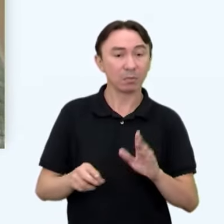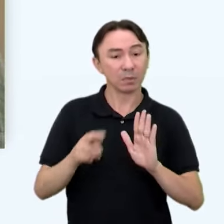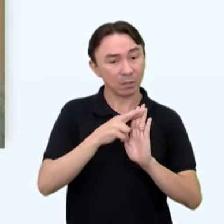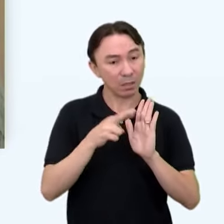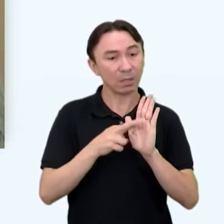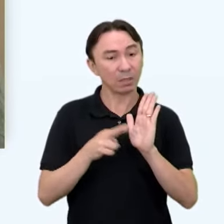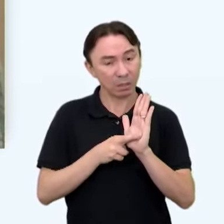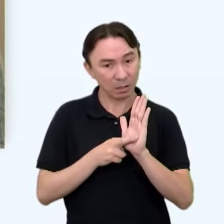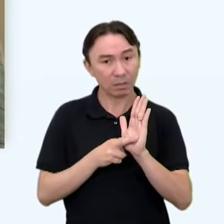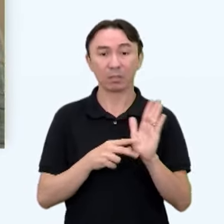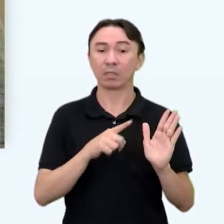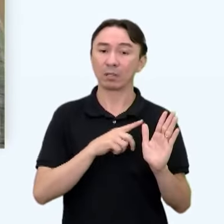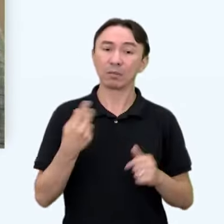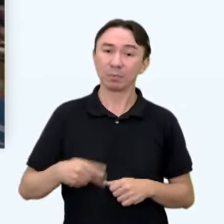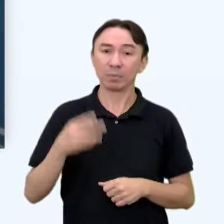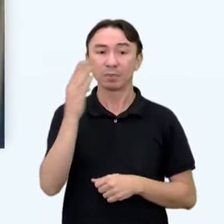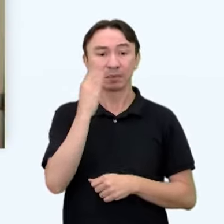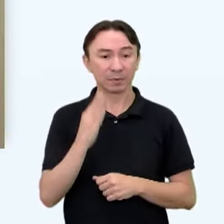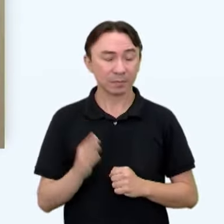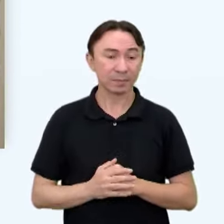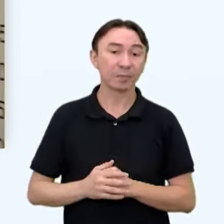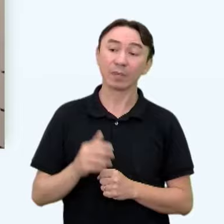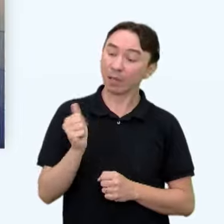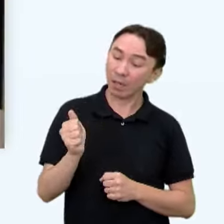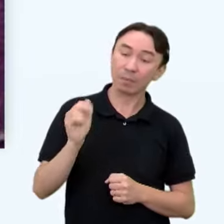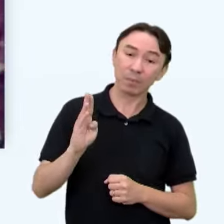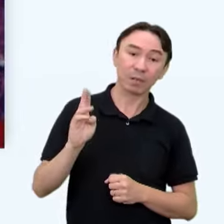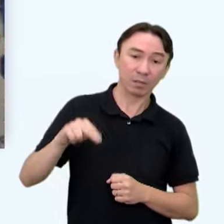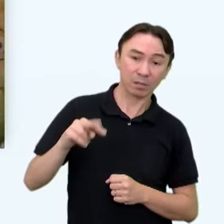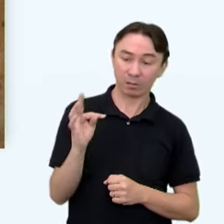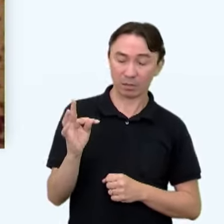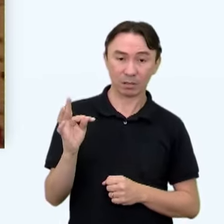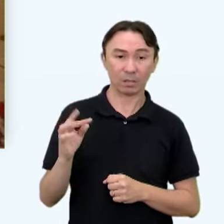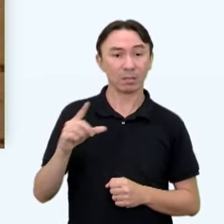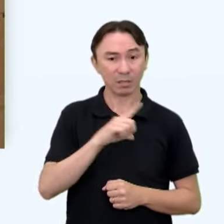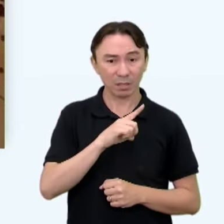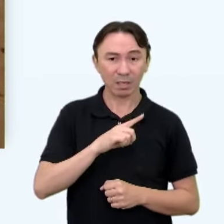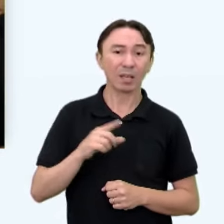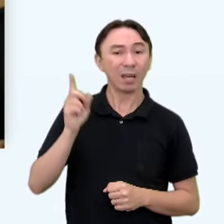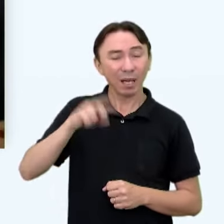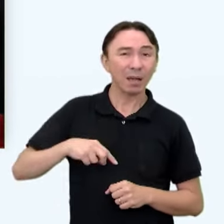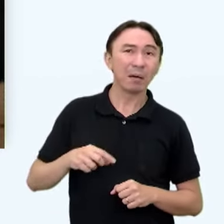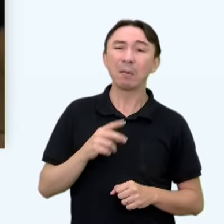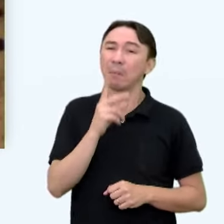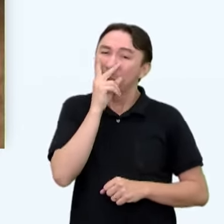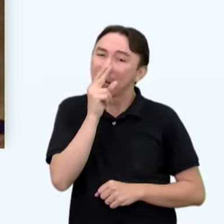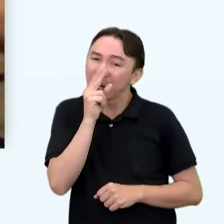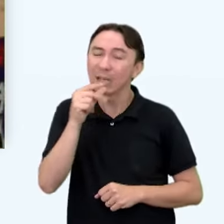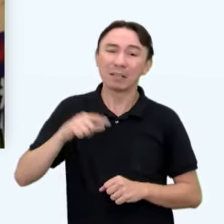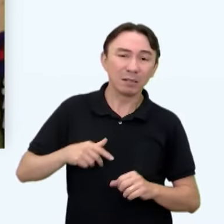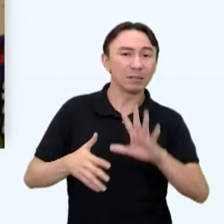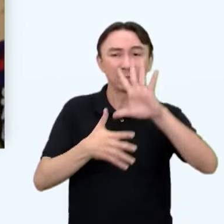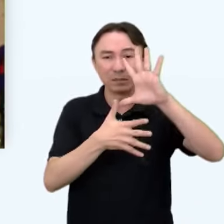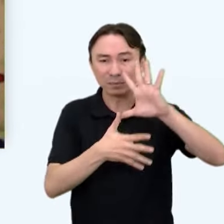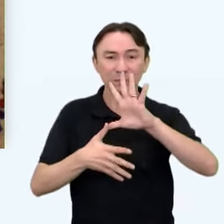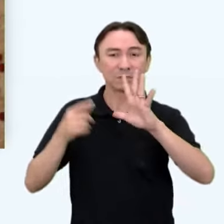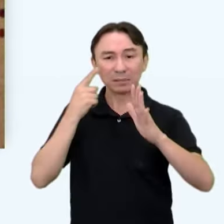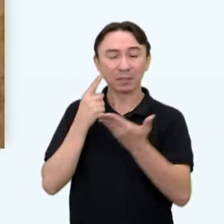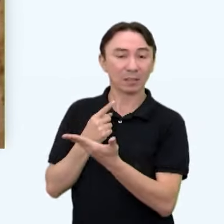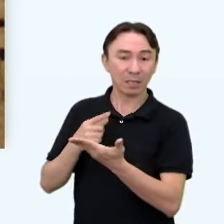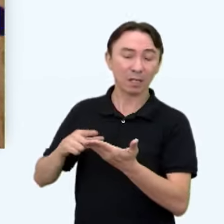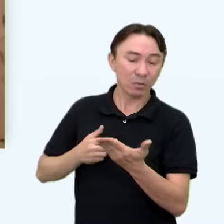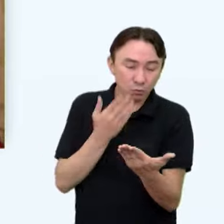mapa regional que a ABNT oferece é muito parecido com o mapa de 95, então o documento é de 2006 e o estudo